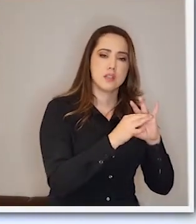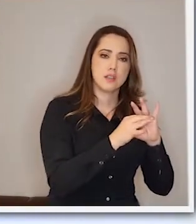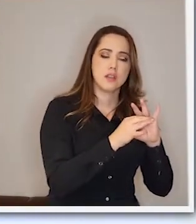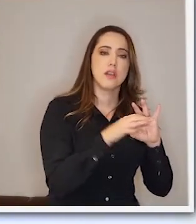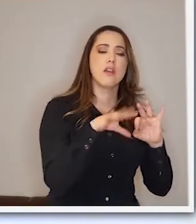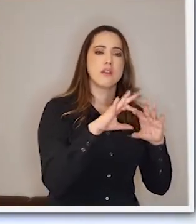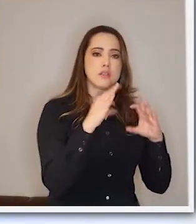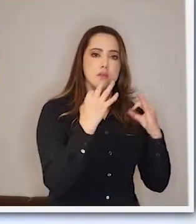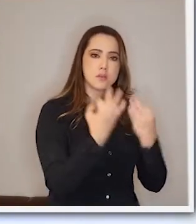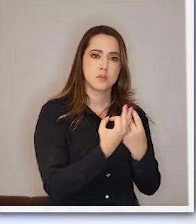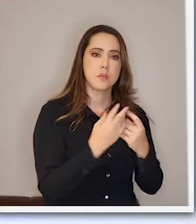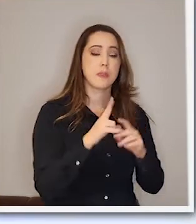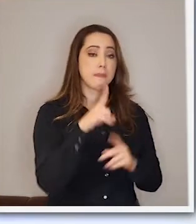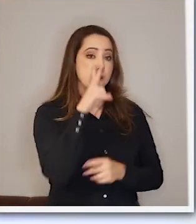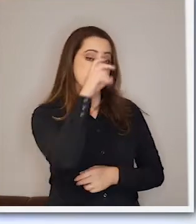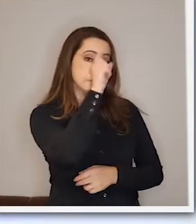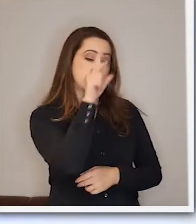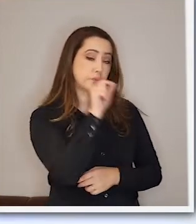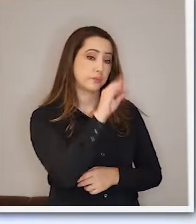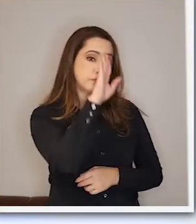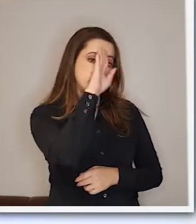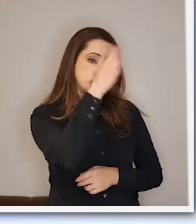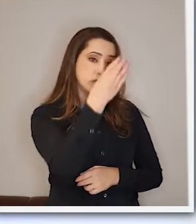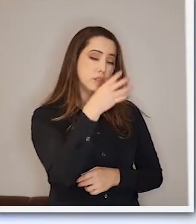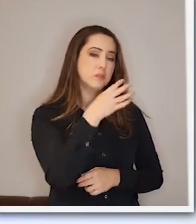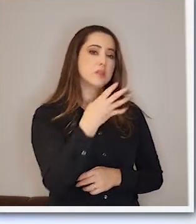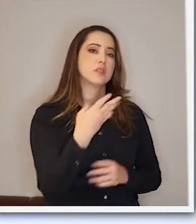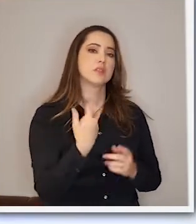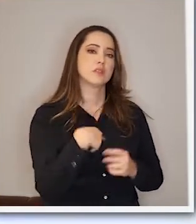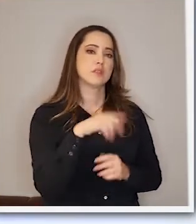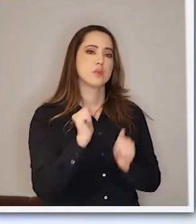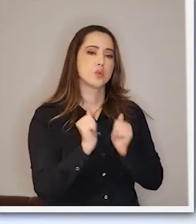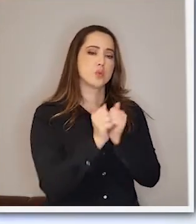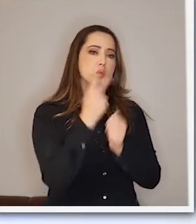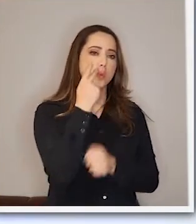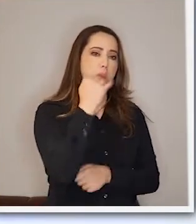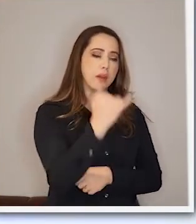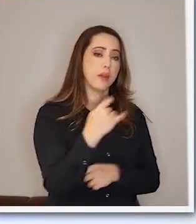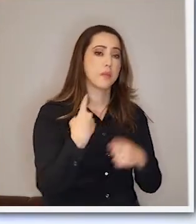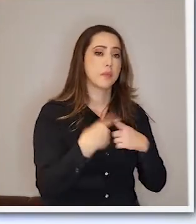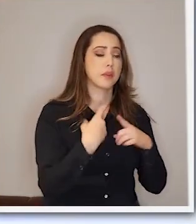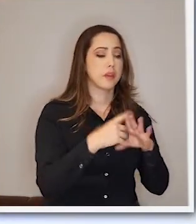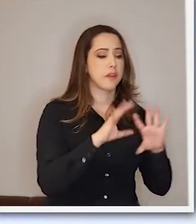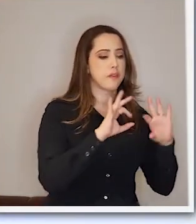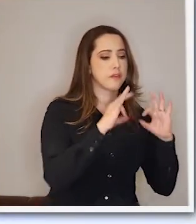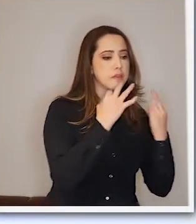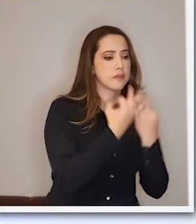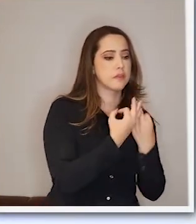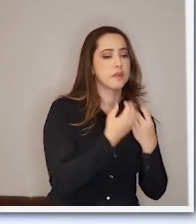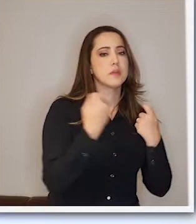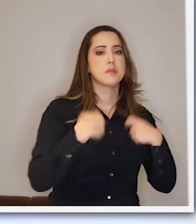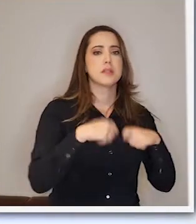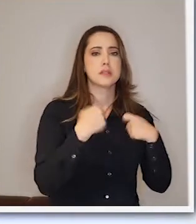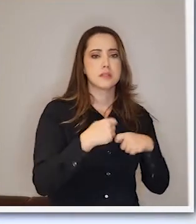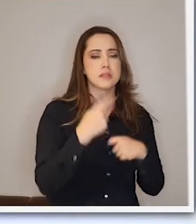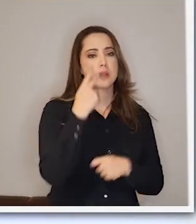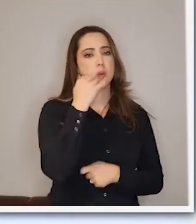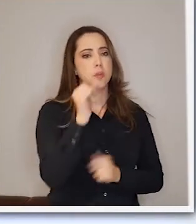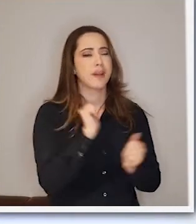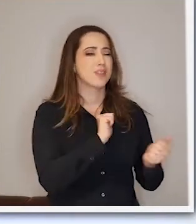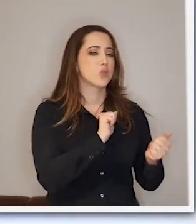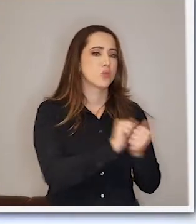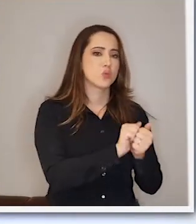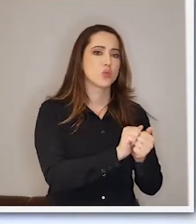criar laços e vínculos familiares, para fortalecer principalmente a presença paterna, porque família com